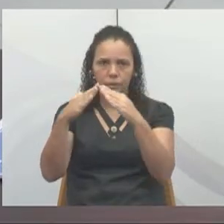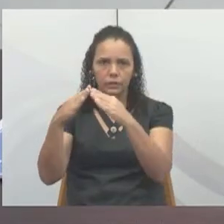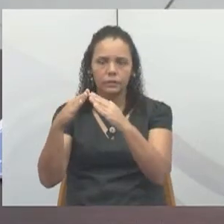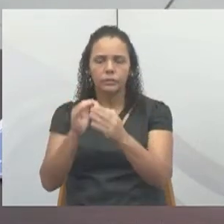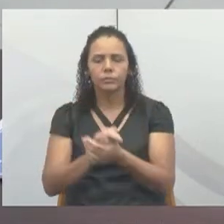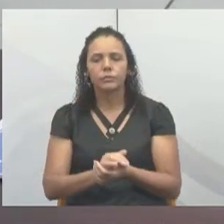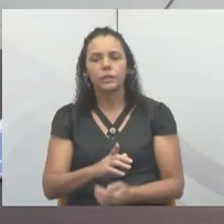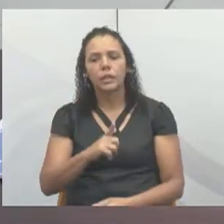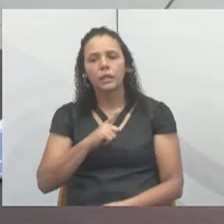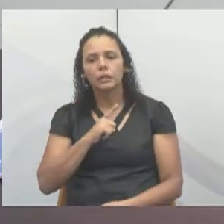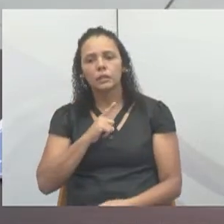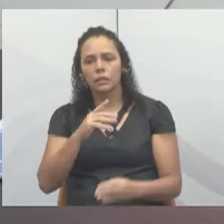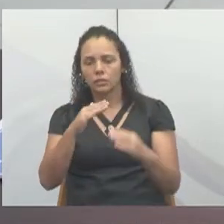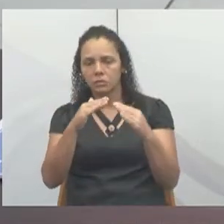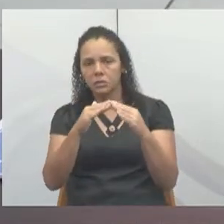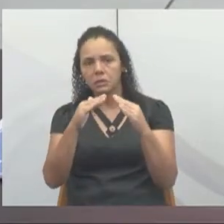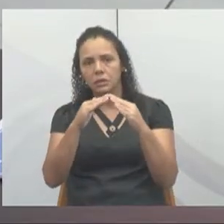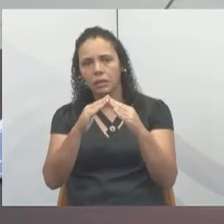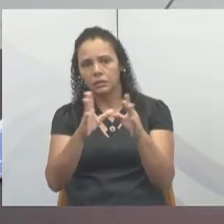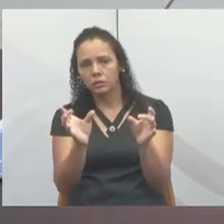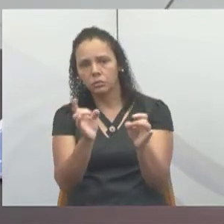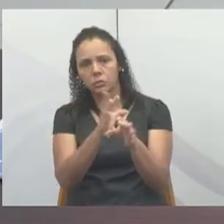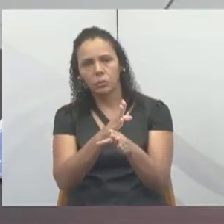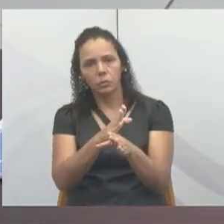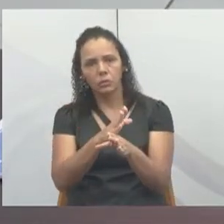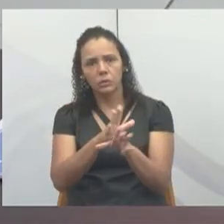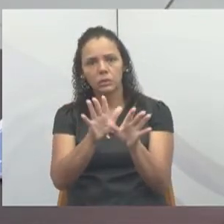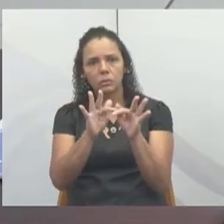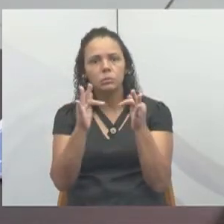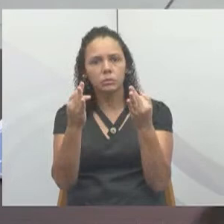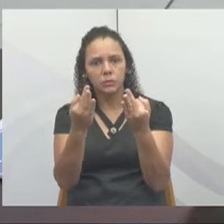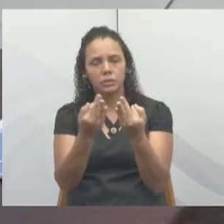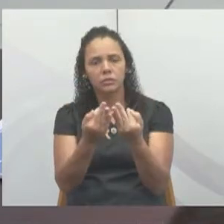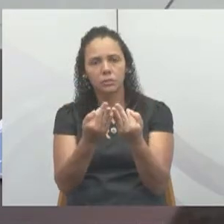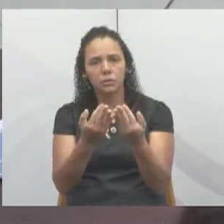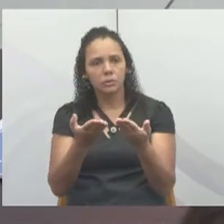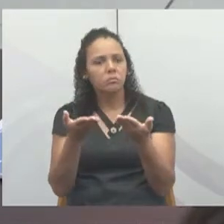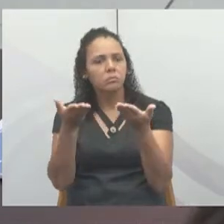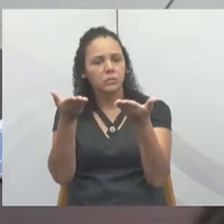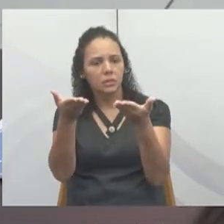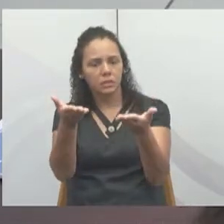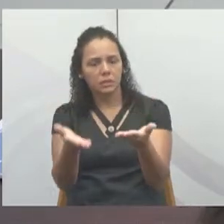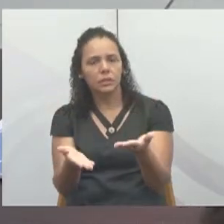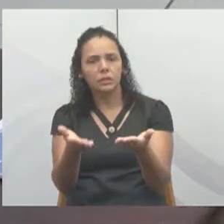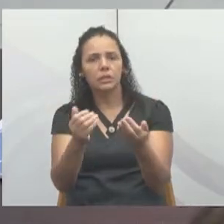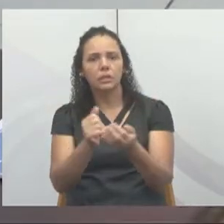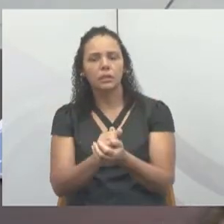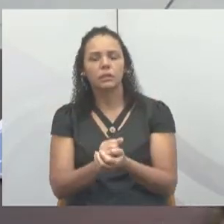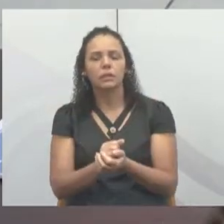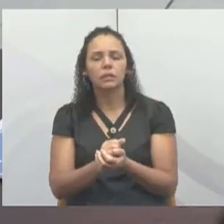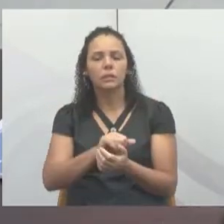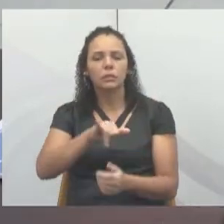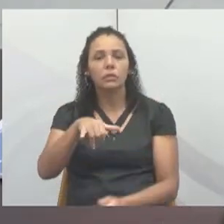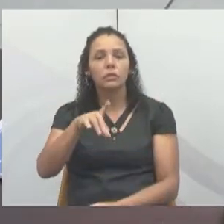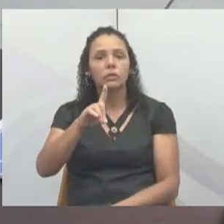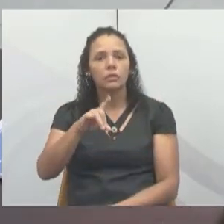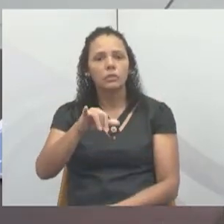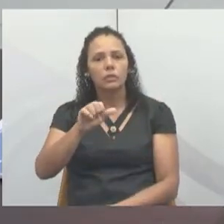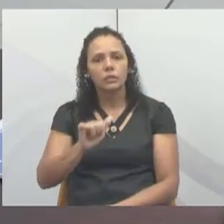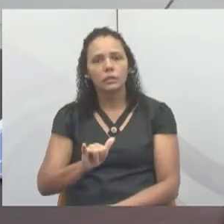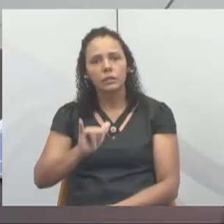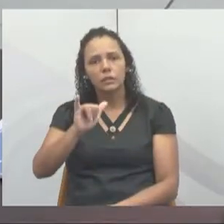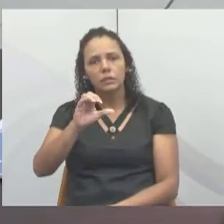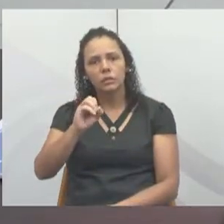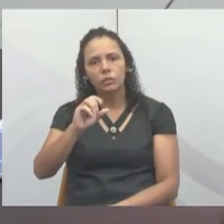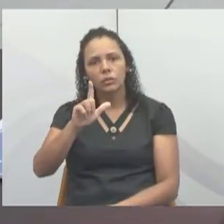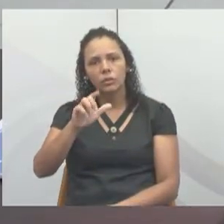Vila Yolanda, né? Algumas casas, Jardim Yolanda, perdão, lá na região do Paraíso. Mas foi